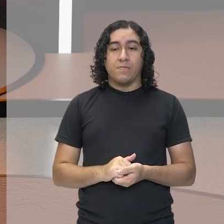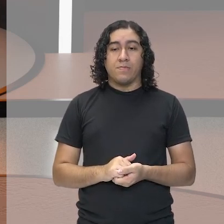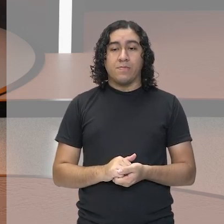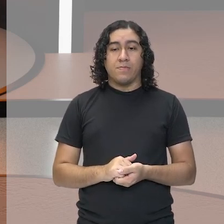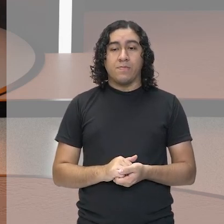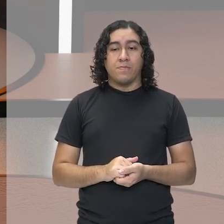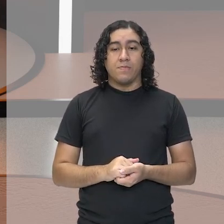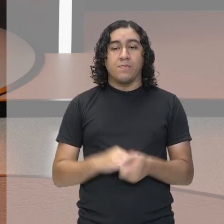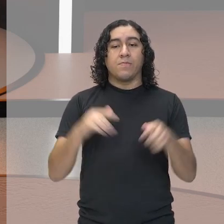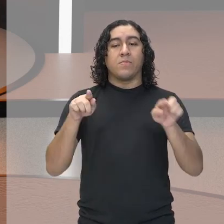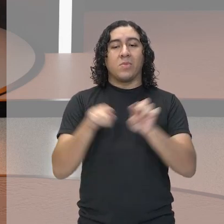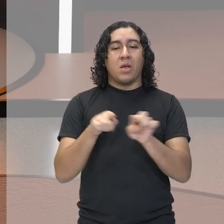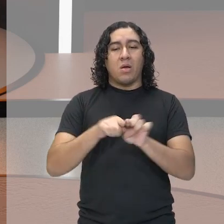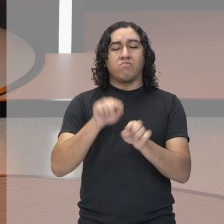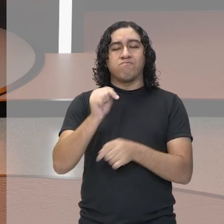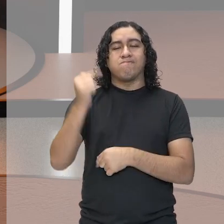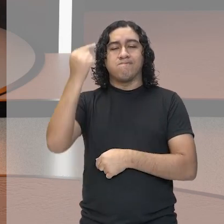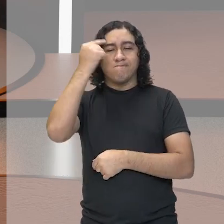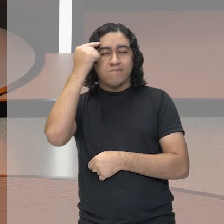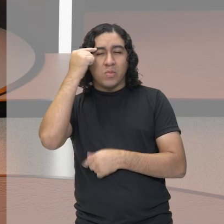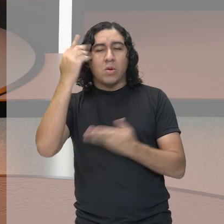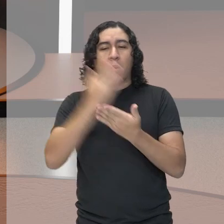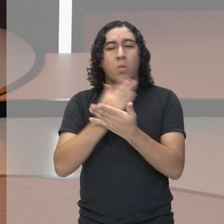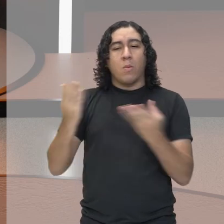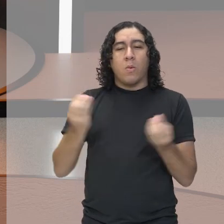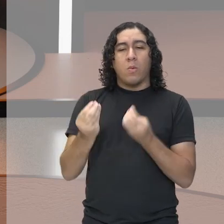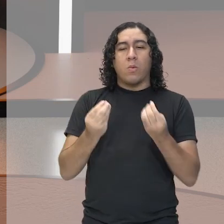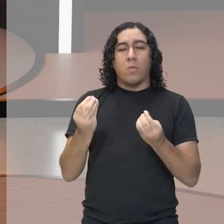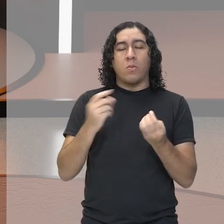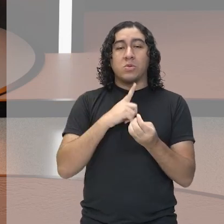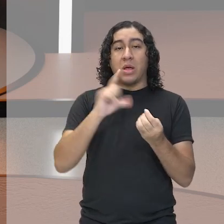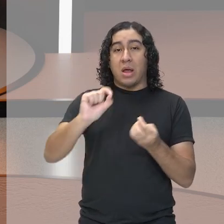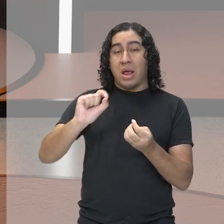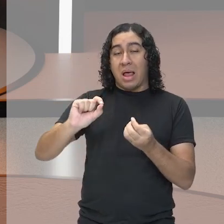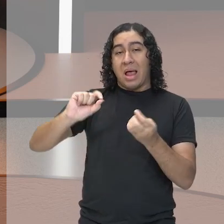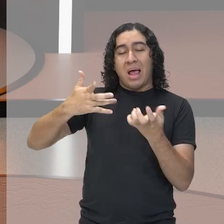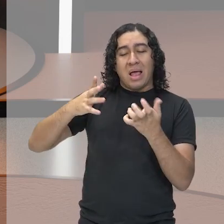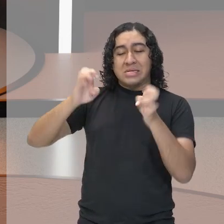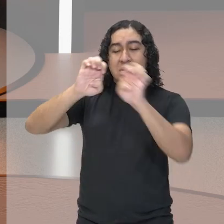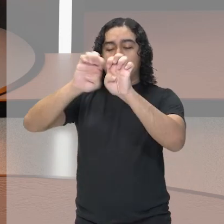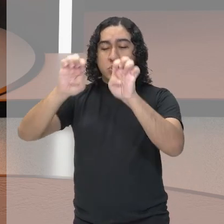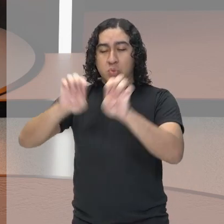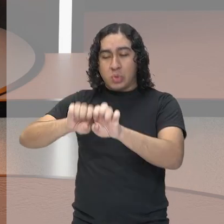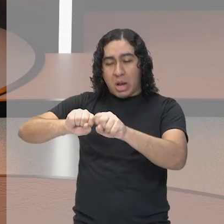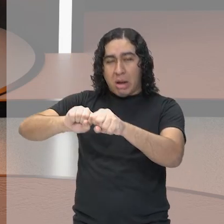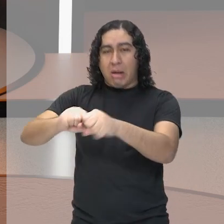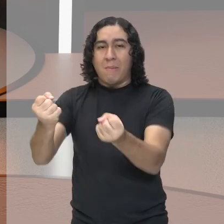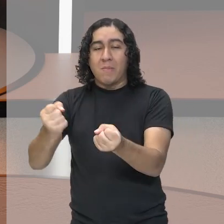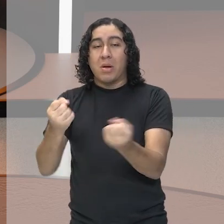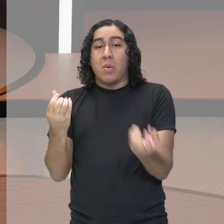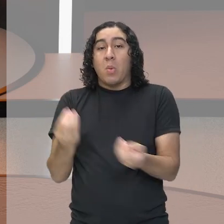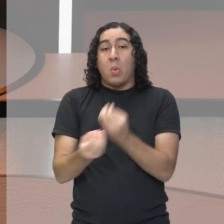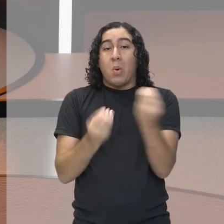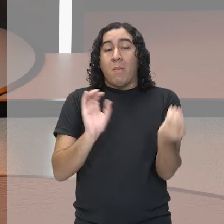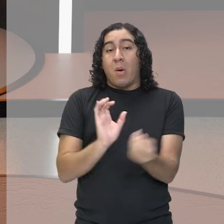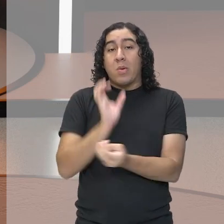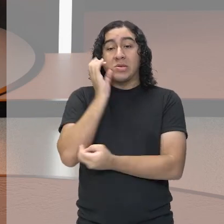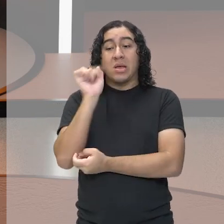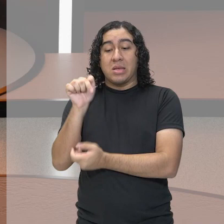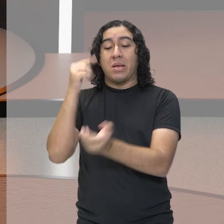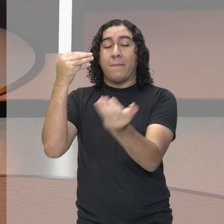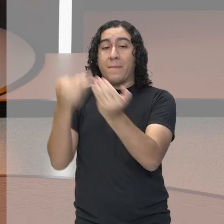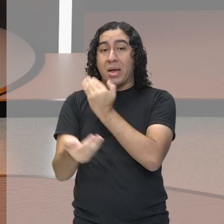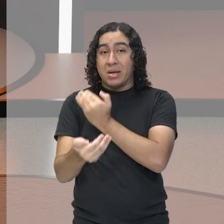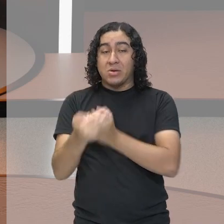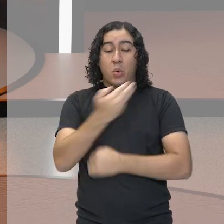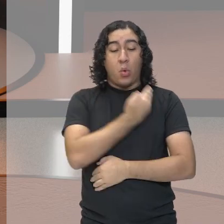colocar algumas tentativas, né, para a destruição do Arraial de Canudos. Então, na tentativa de desmobilização do movimento, o governo